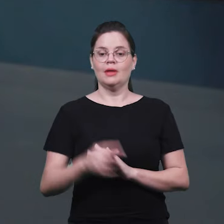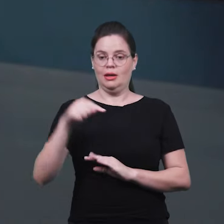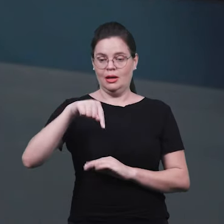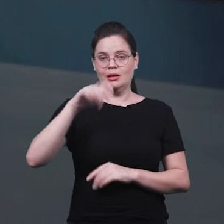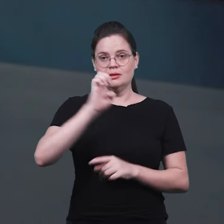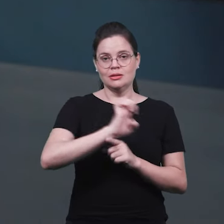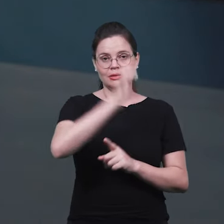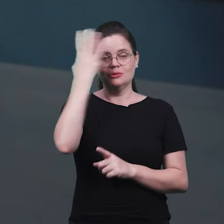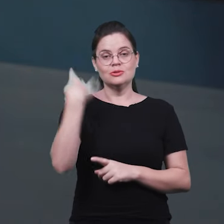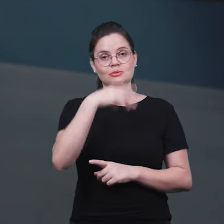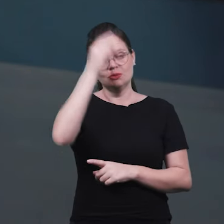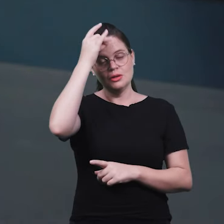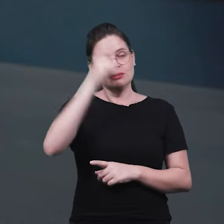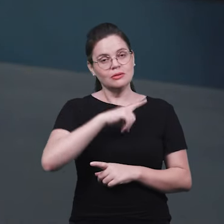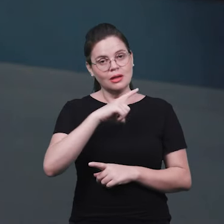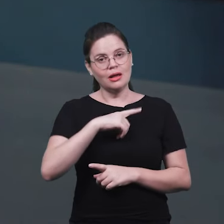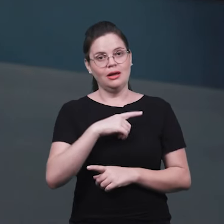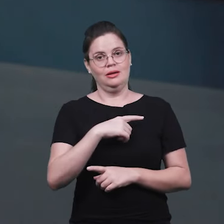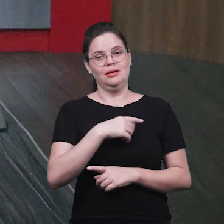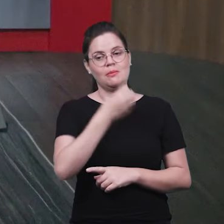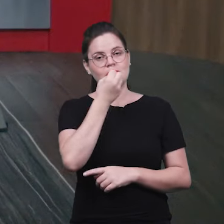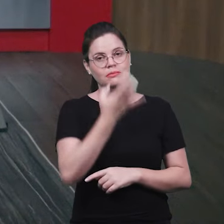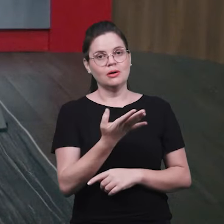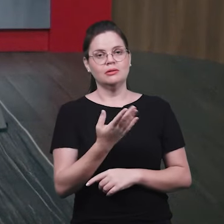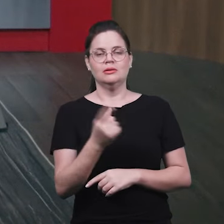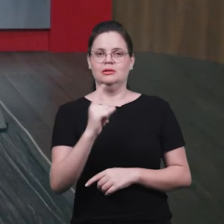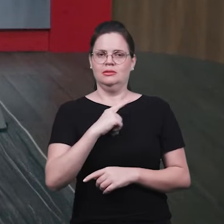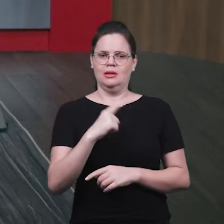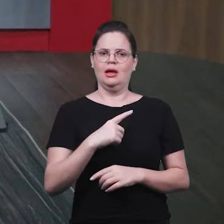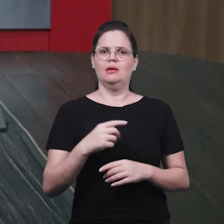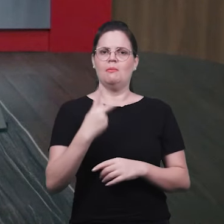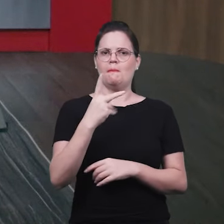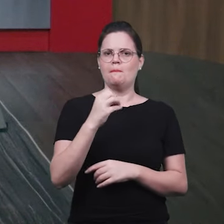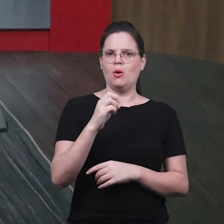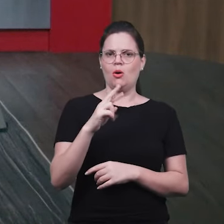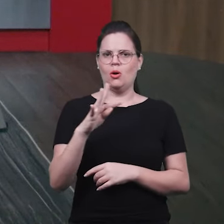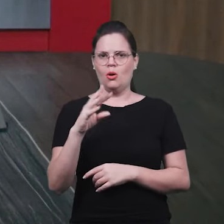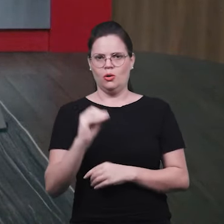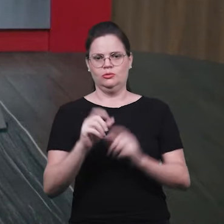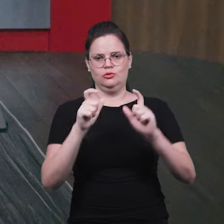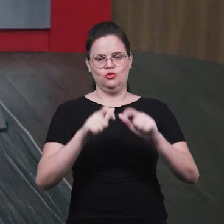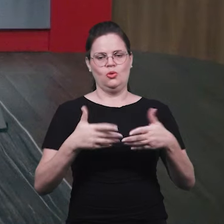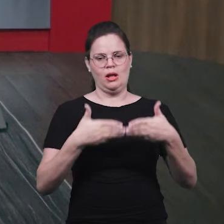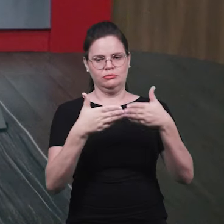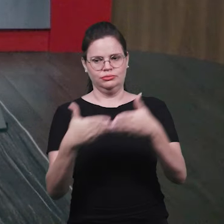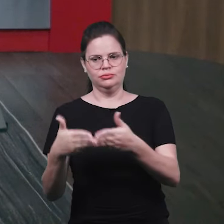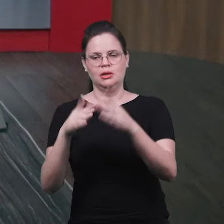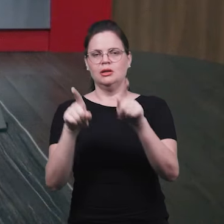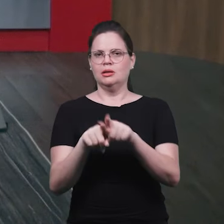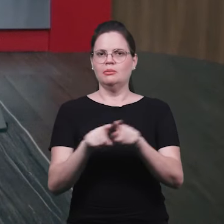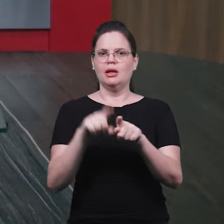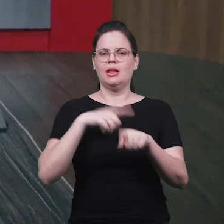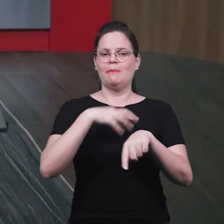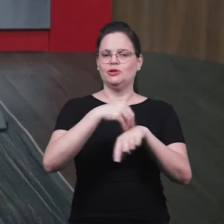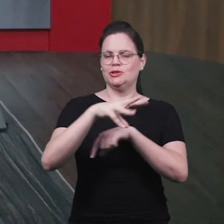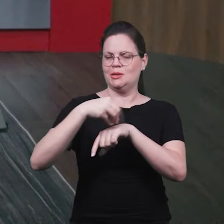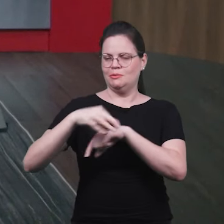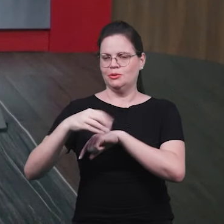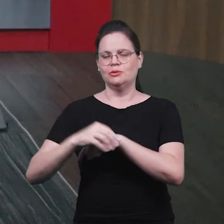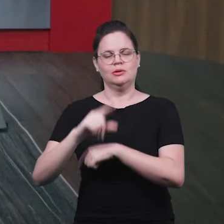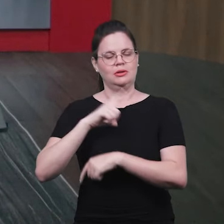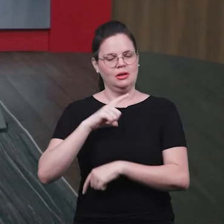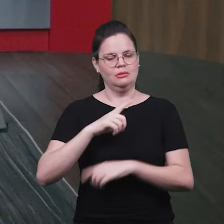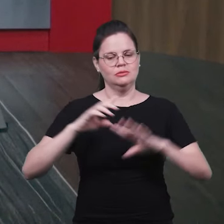Santo. Né? Nós temos armazéns, nós temos portos, nós temos distribuidoras, nós temos transportadoras aqui e está sempre